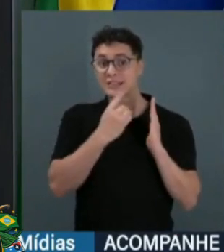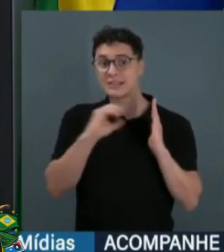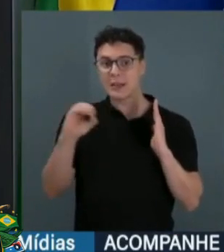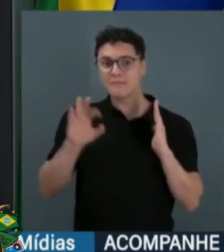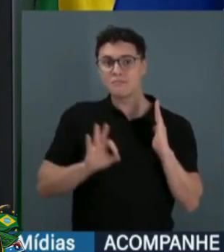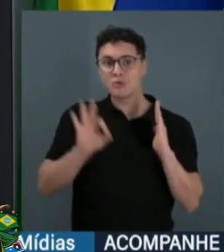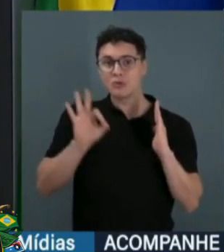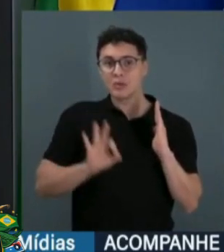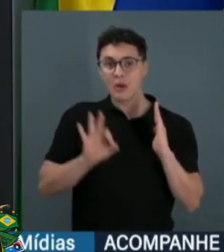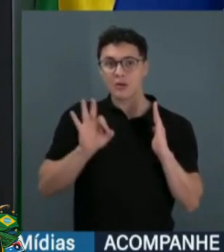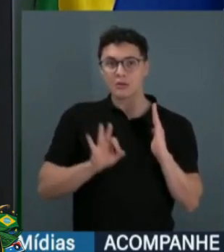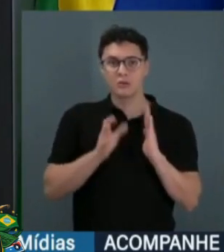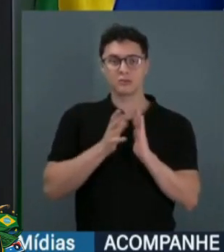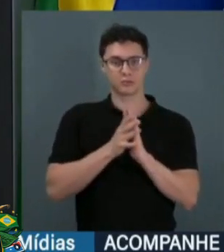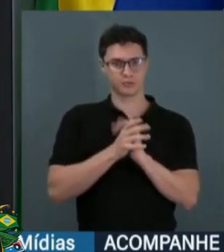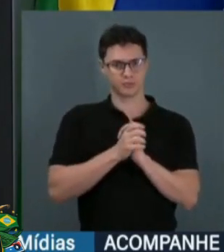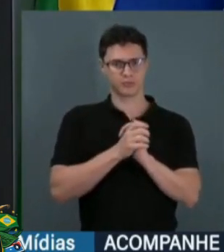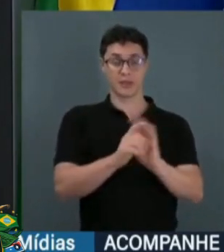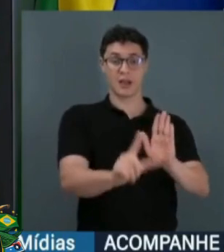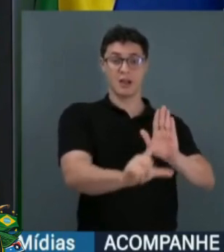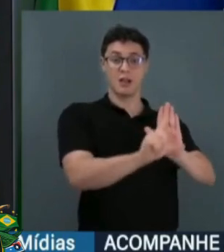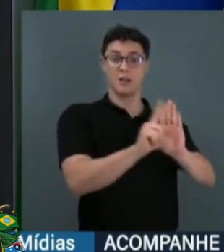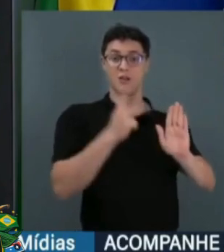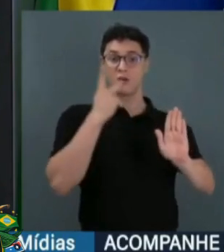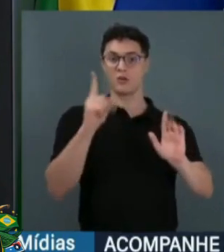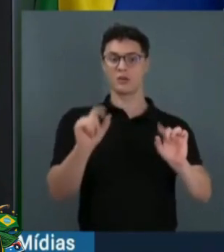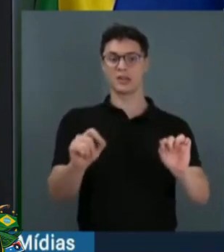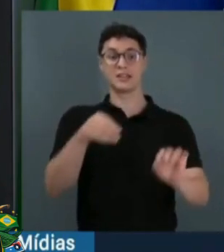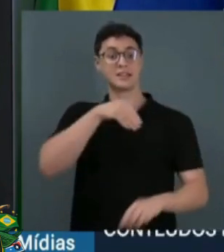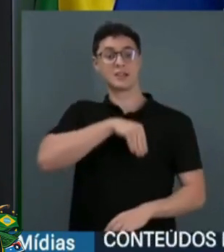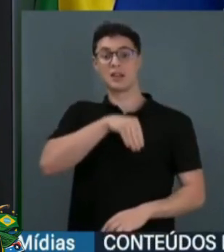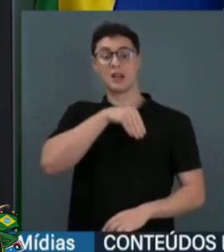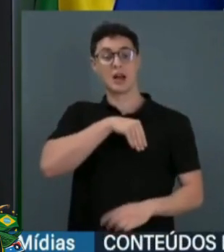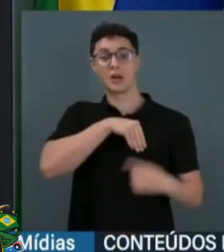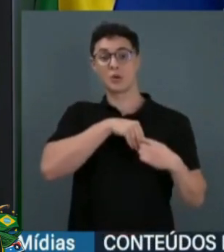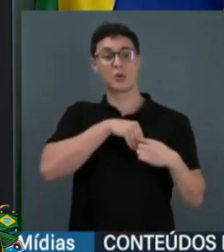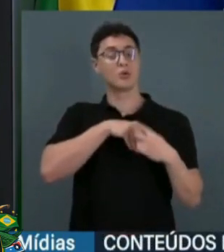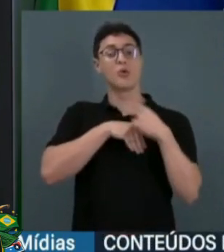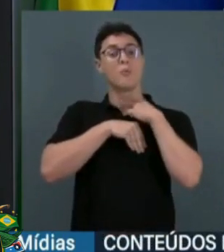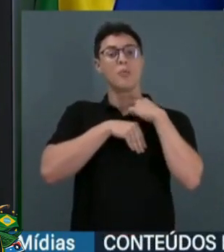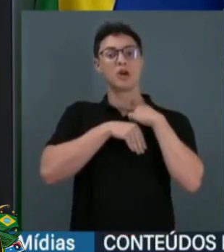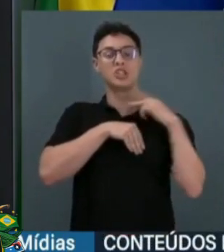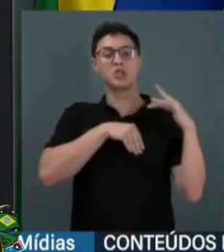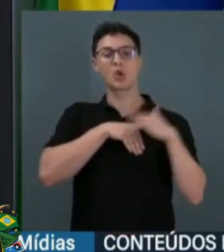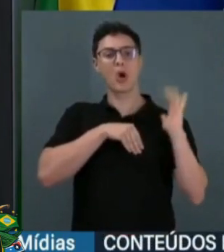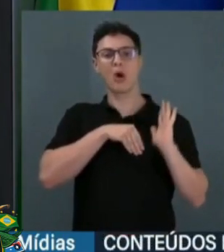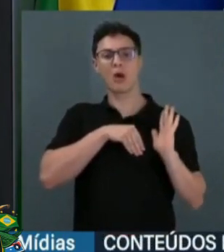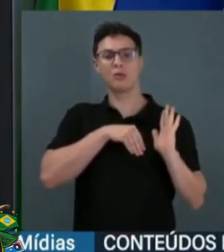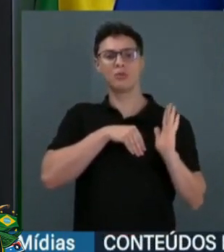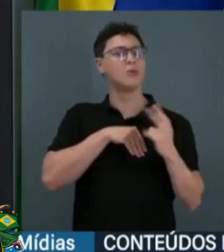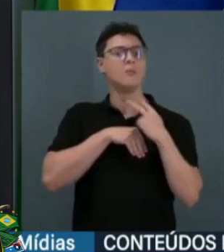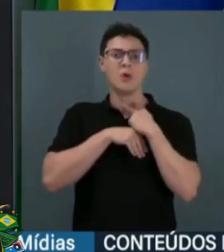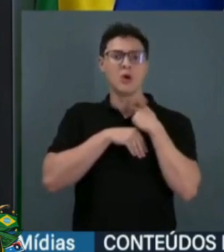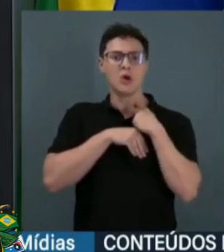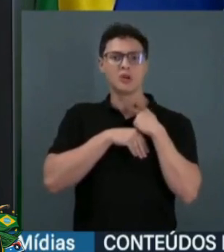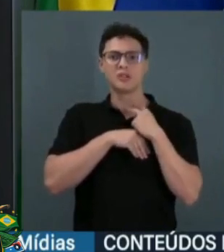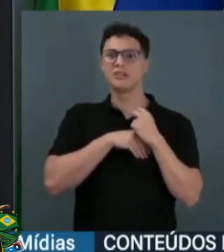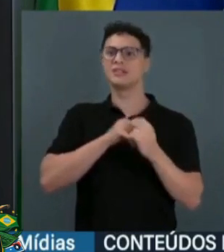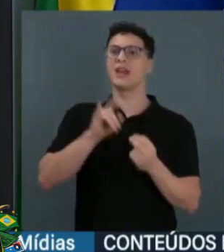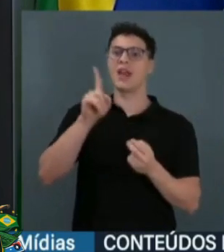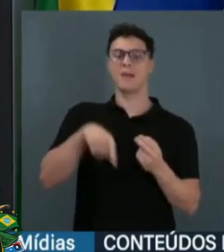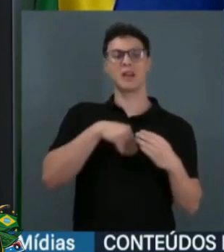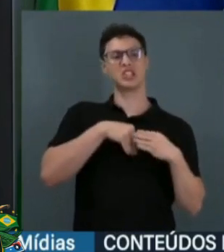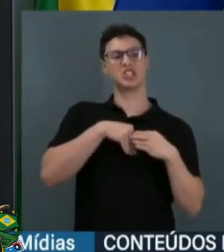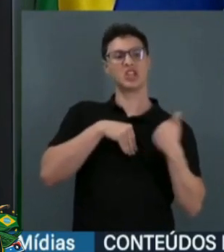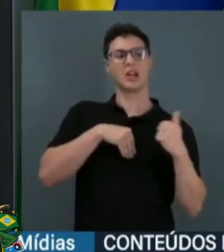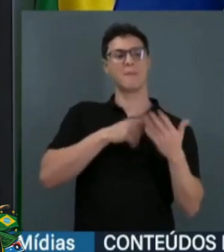integralidade. E a lei diz que o salário é inviolável. Nem para pagamento de pensão